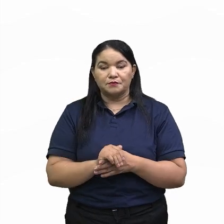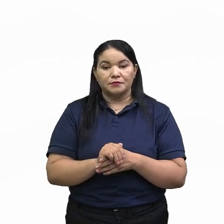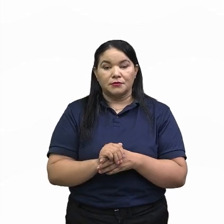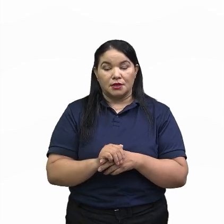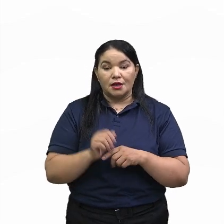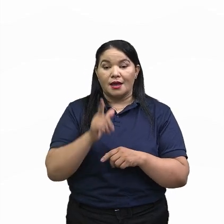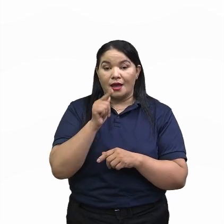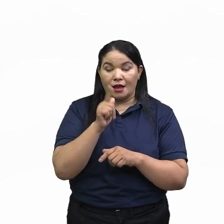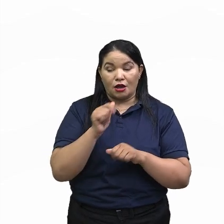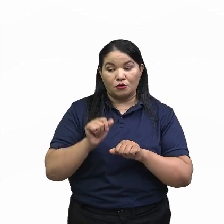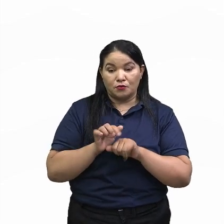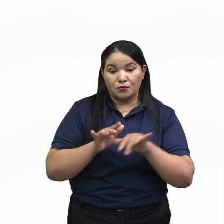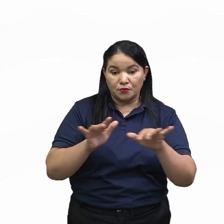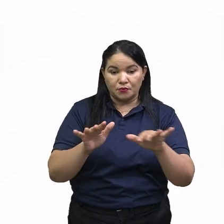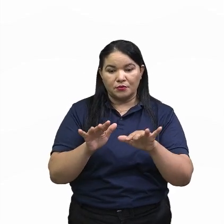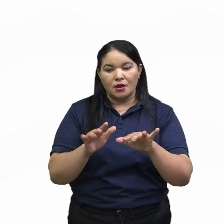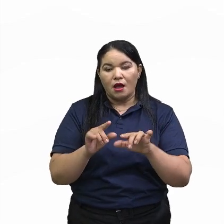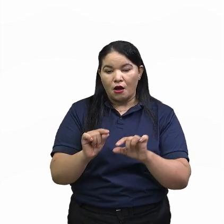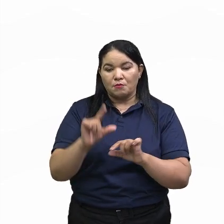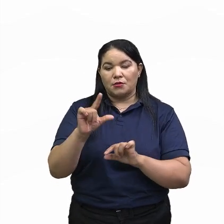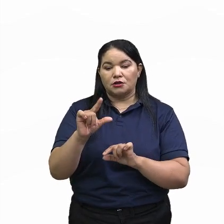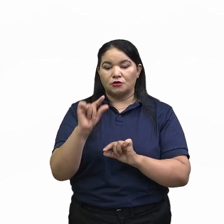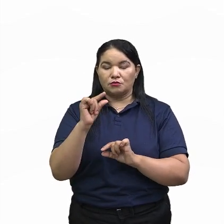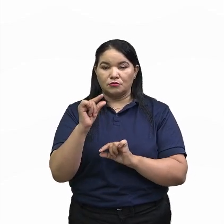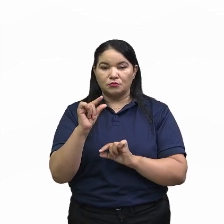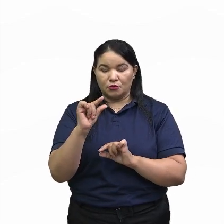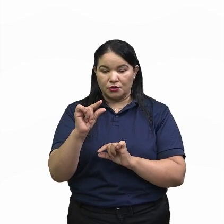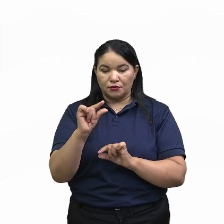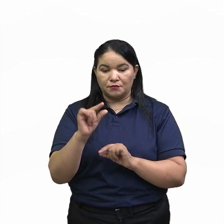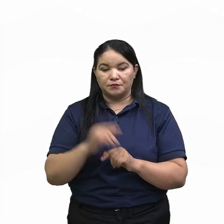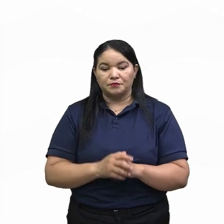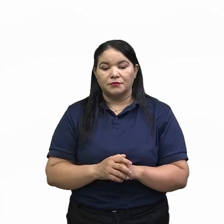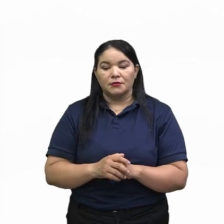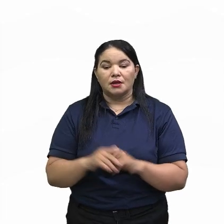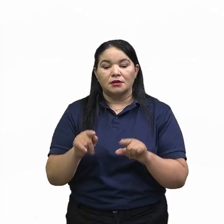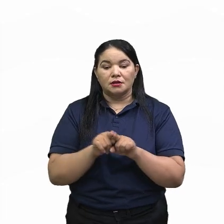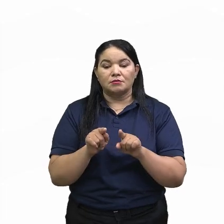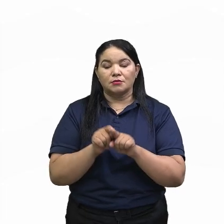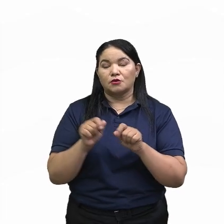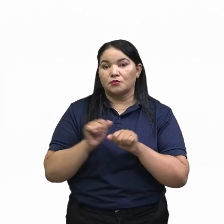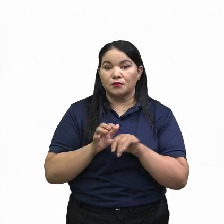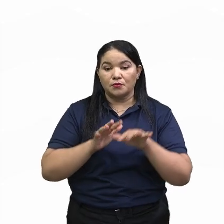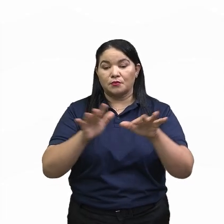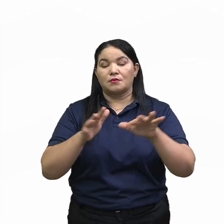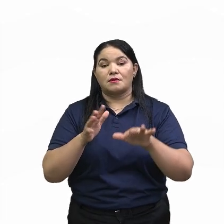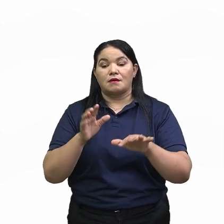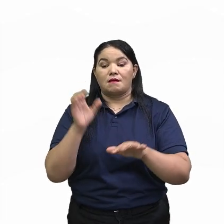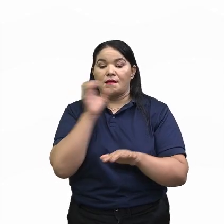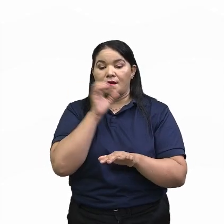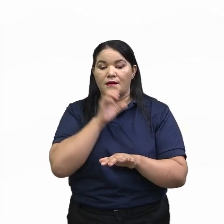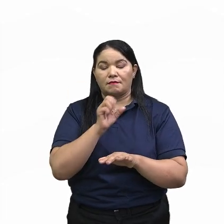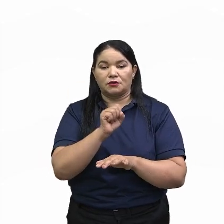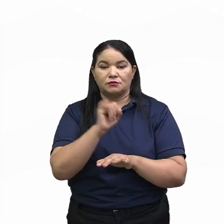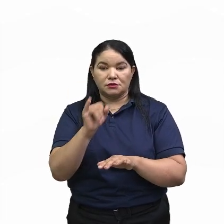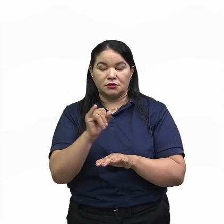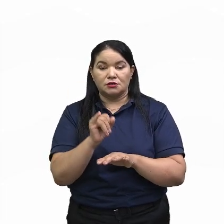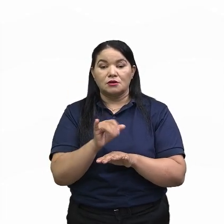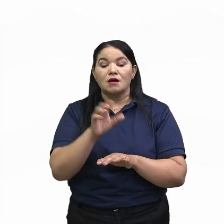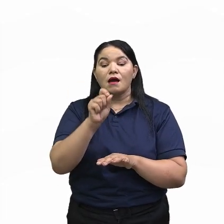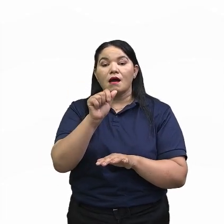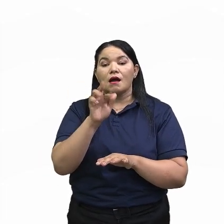a velocidade aumenta um pouco disso aí. O som se propaga mais rapidamente no ar morno do que no ar